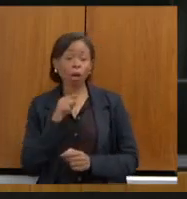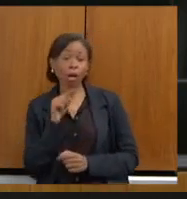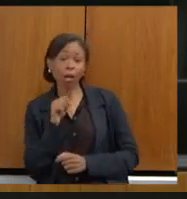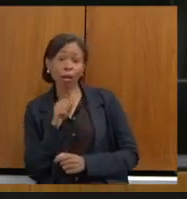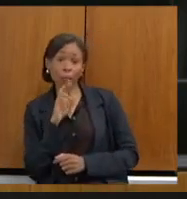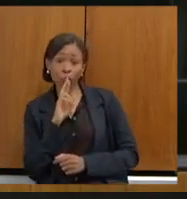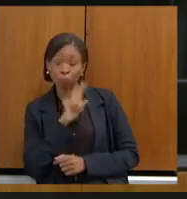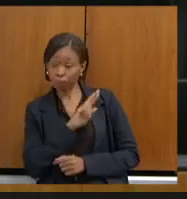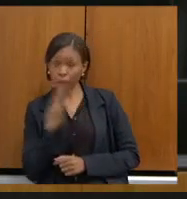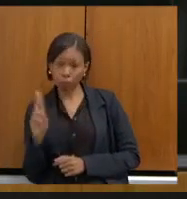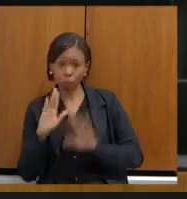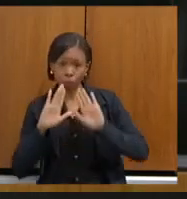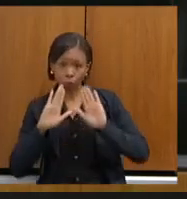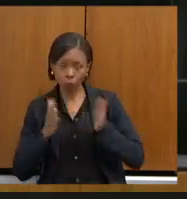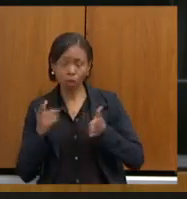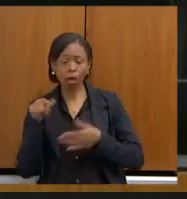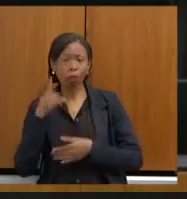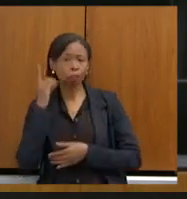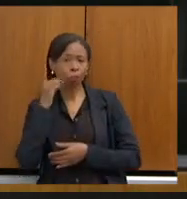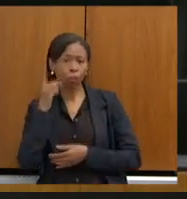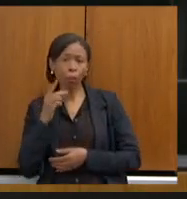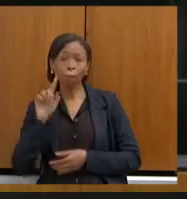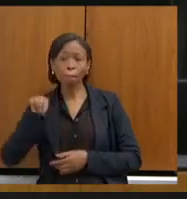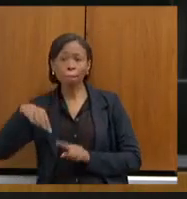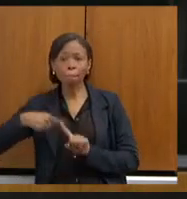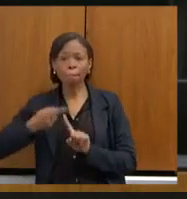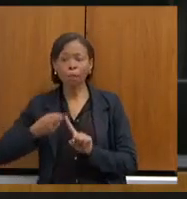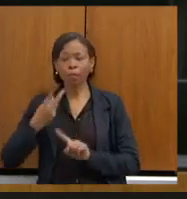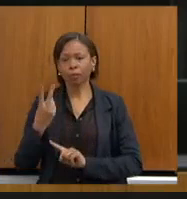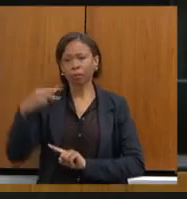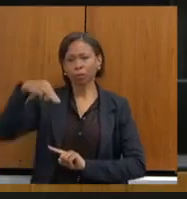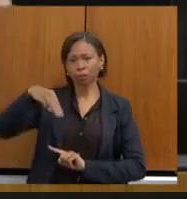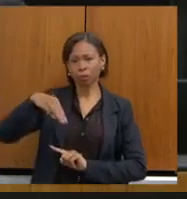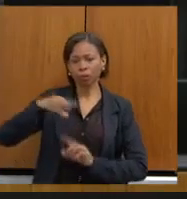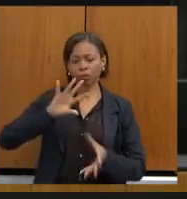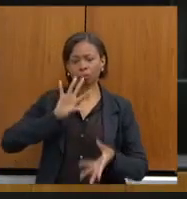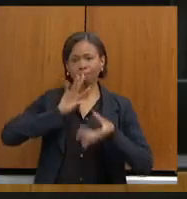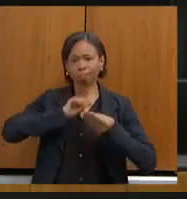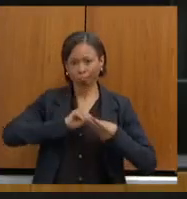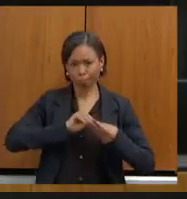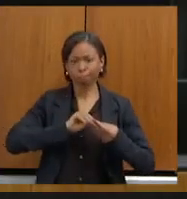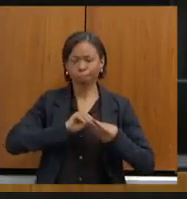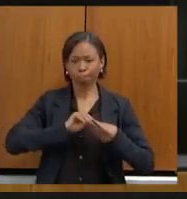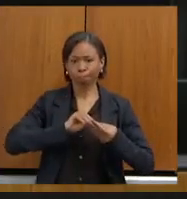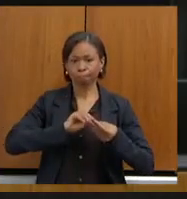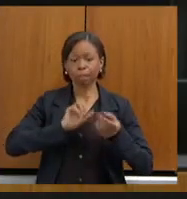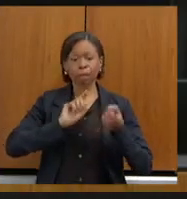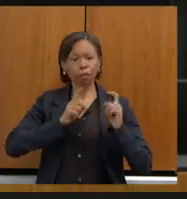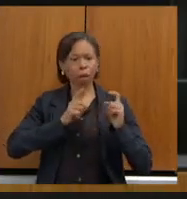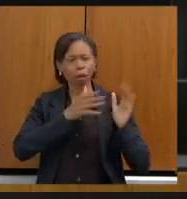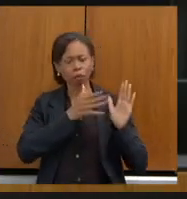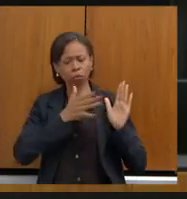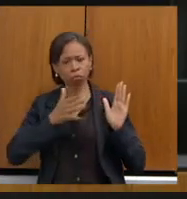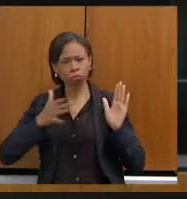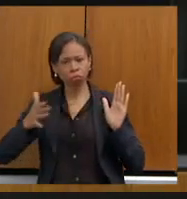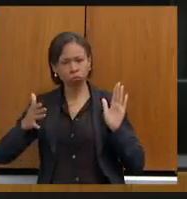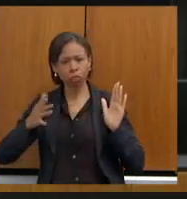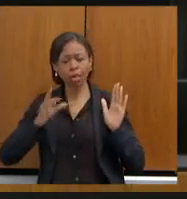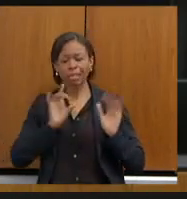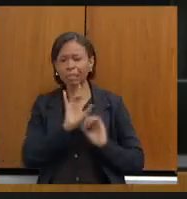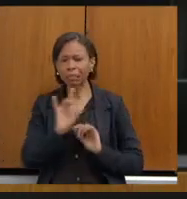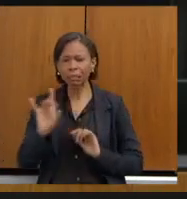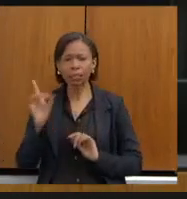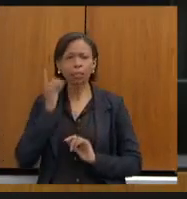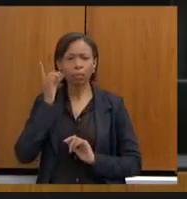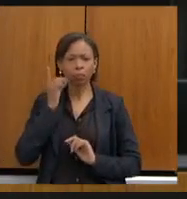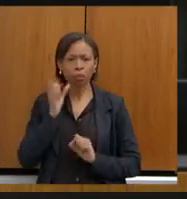autoridade Estadual Deputado que o intemperance fora de até 2 minutos para as suas considerações finais no decorrer da reunião as deputadas e deputados poderão